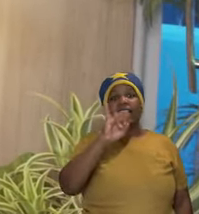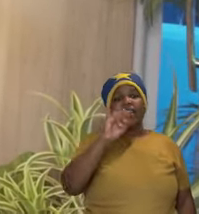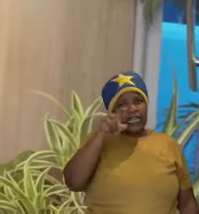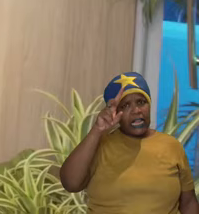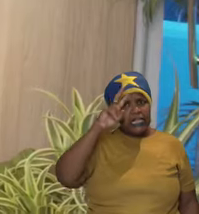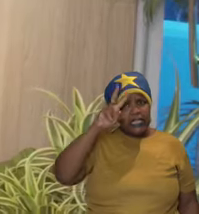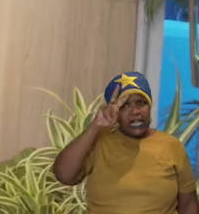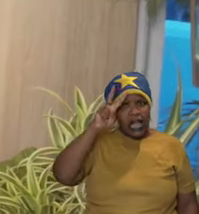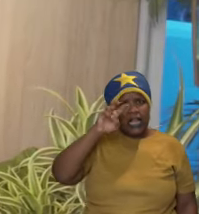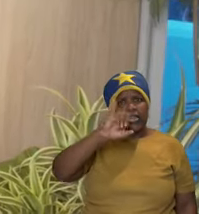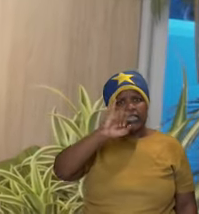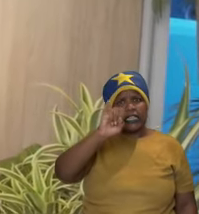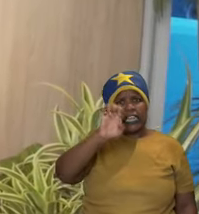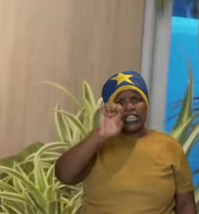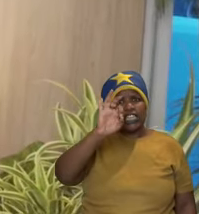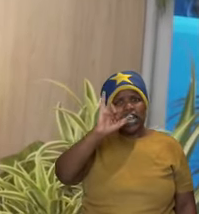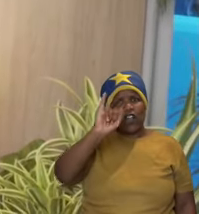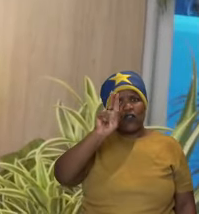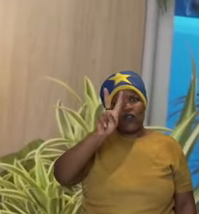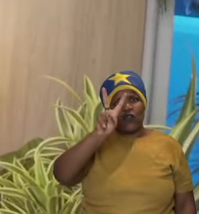Tá ligado? Se liga. Bora.